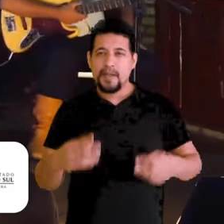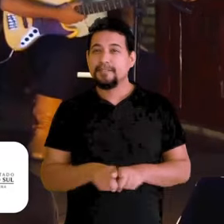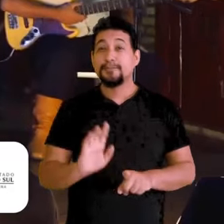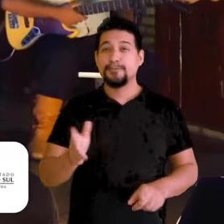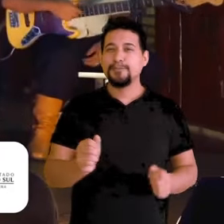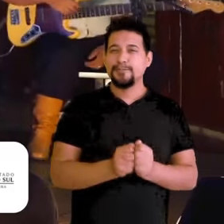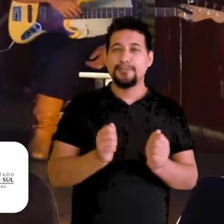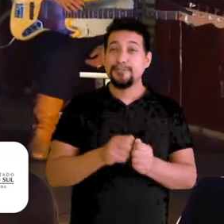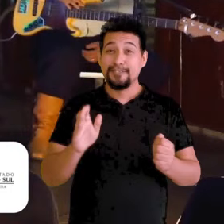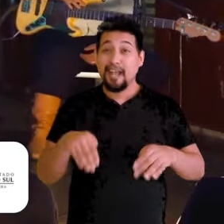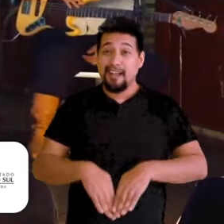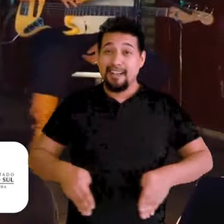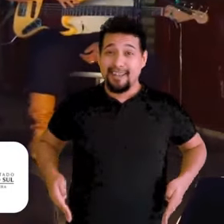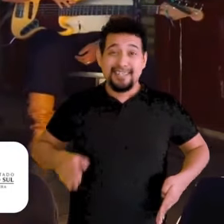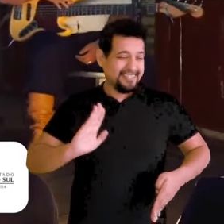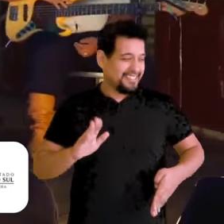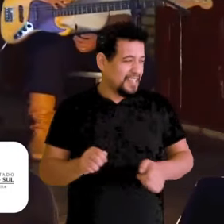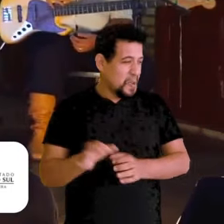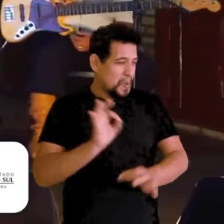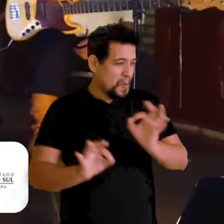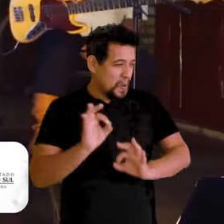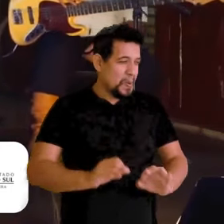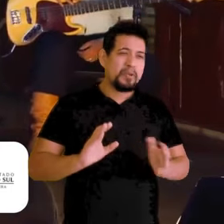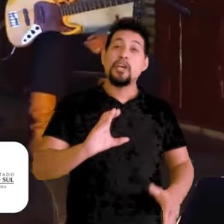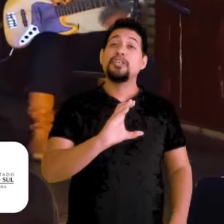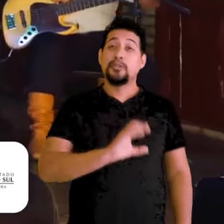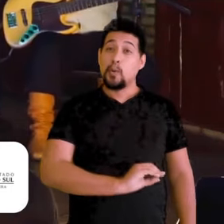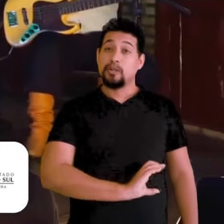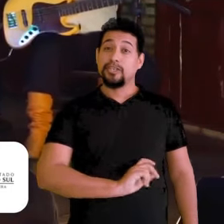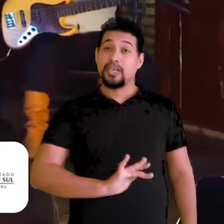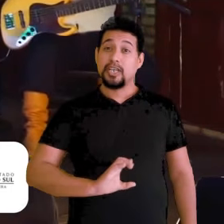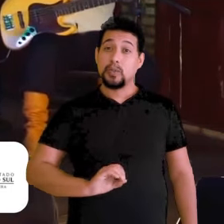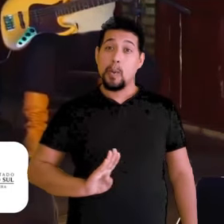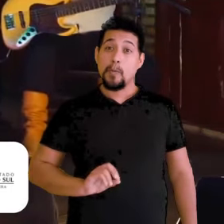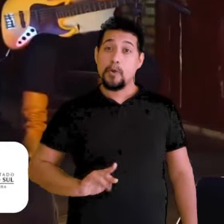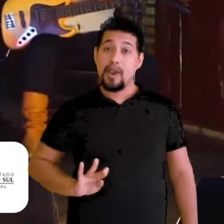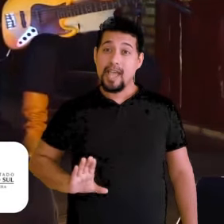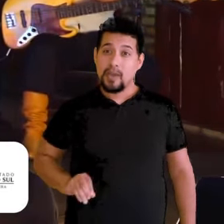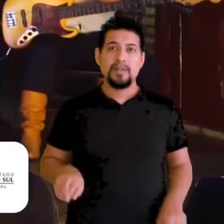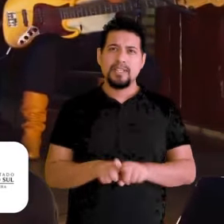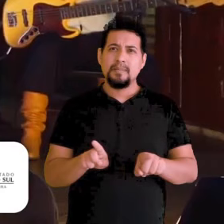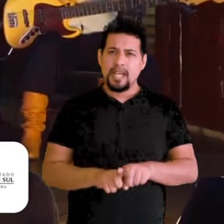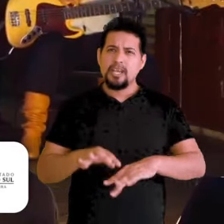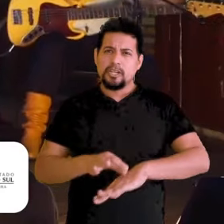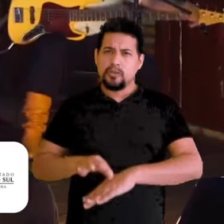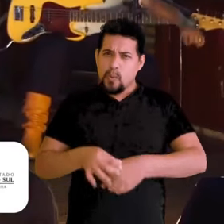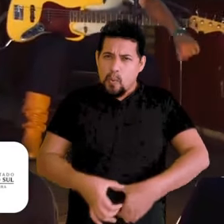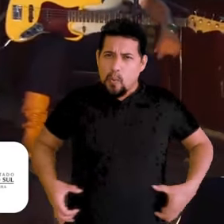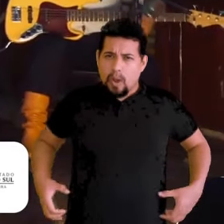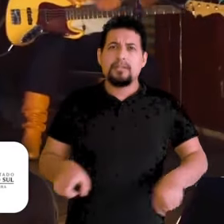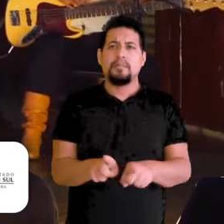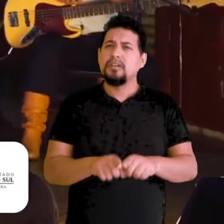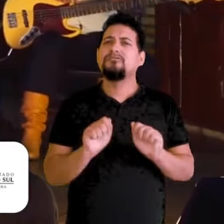meu parceiro velho, eu tô aqui já de aventalzito, aí, ó. Personalizadinho, Chiquito e Bordoneio, e também de couro, e eu tô